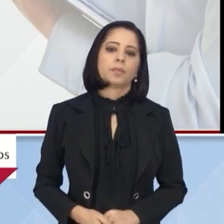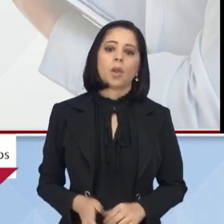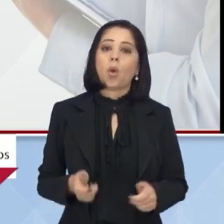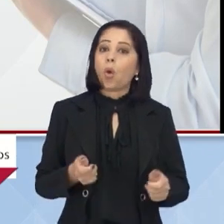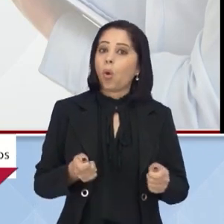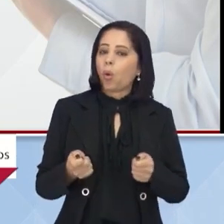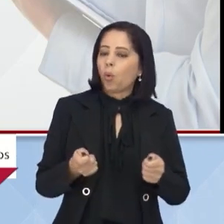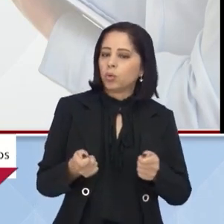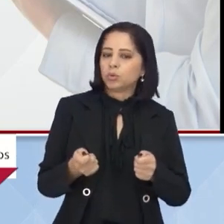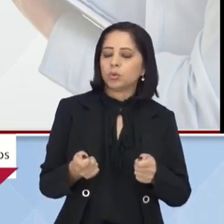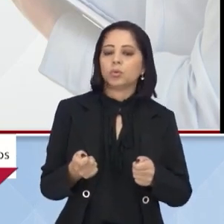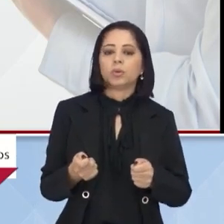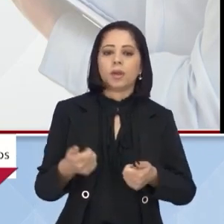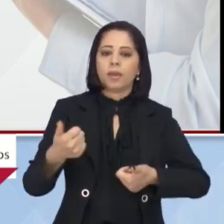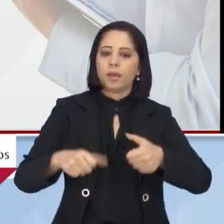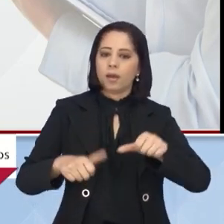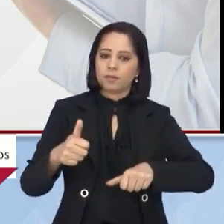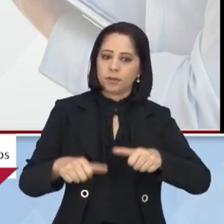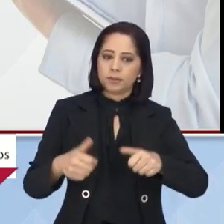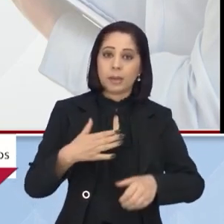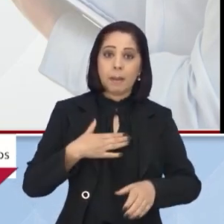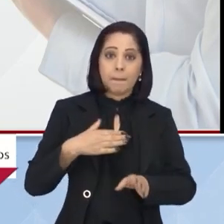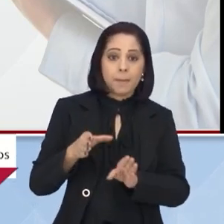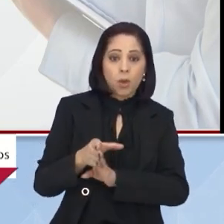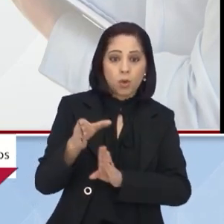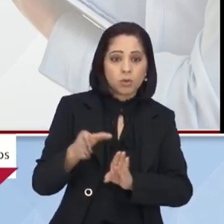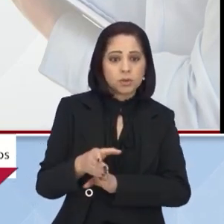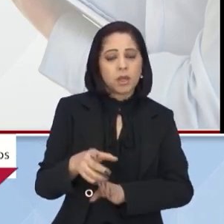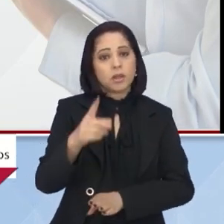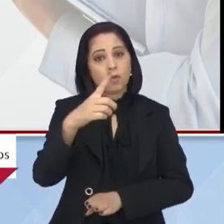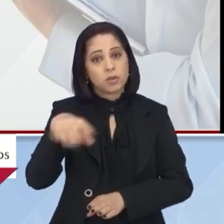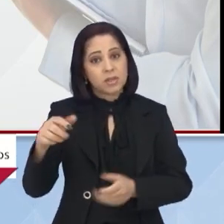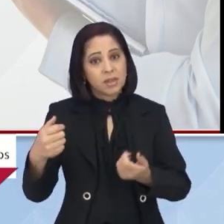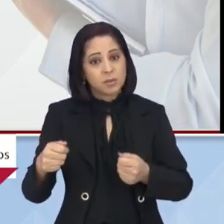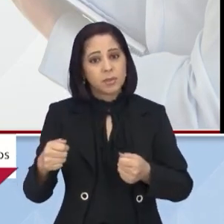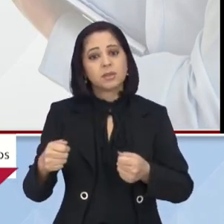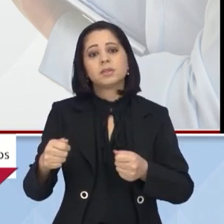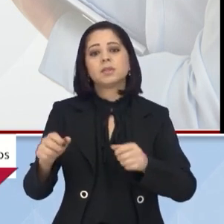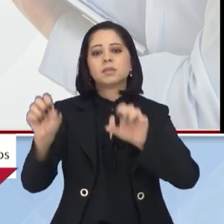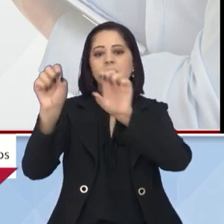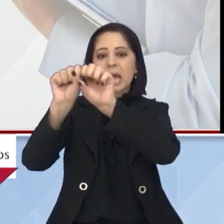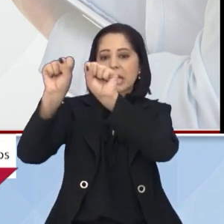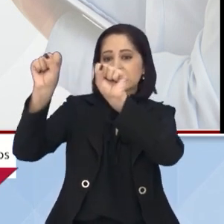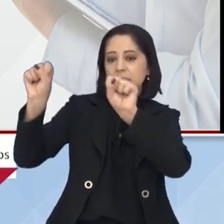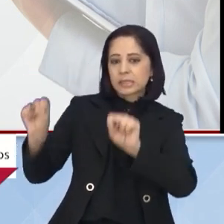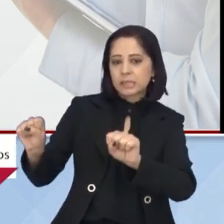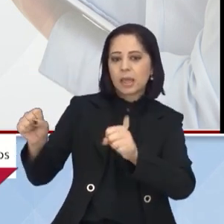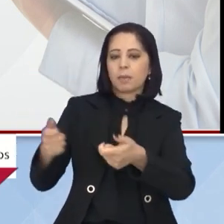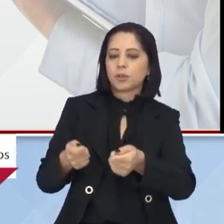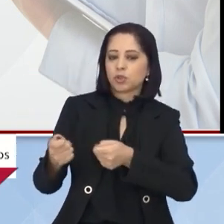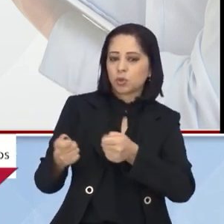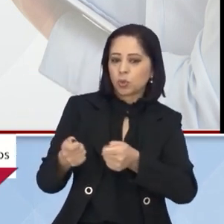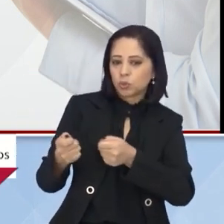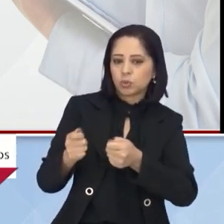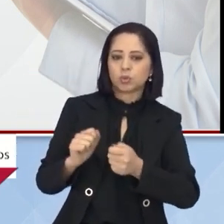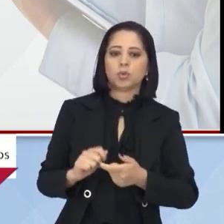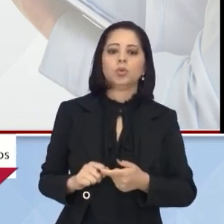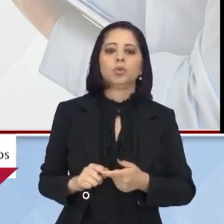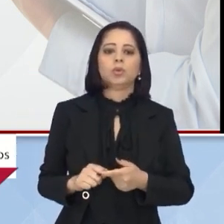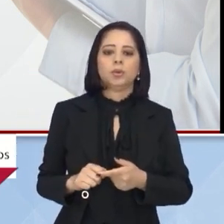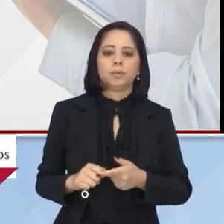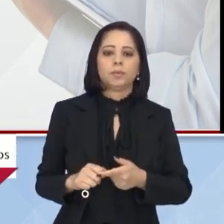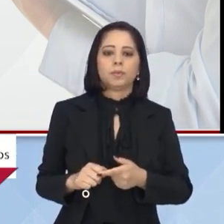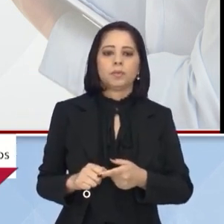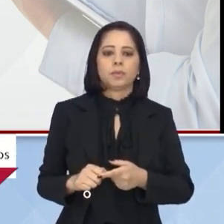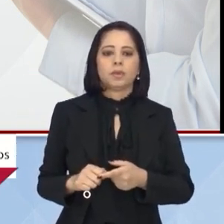avaliação a gente sugere que vocês estruturem nas prefeituras sistemas de gestão e controle que o controle interno